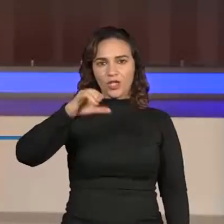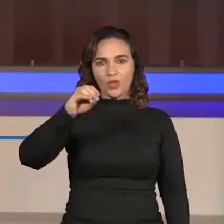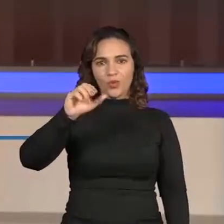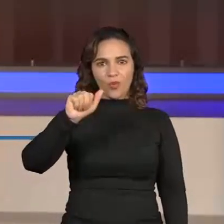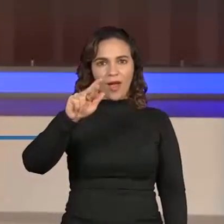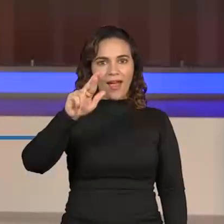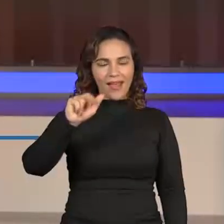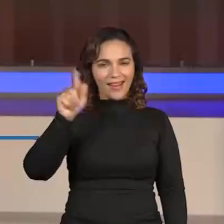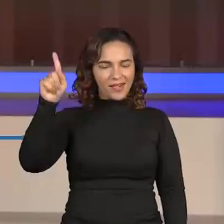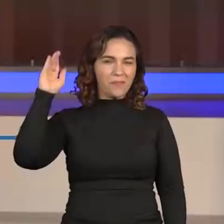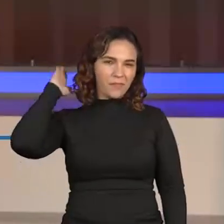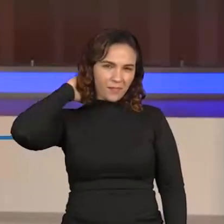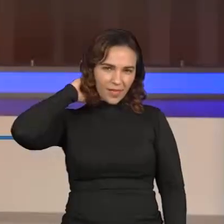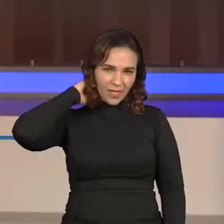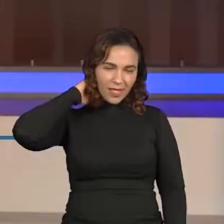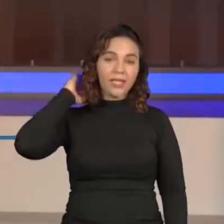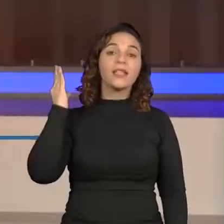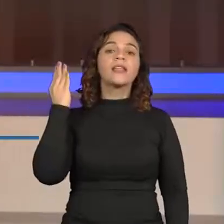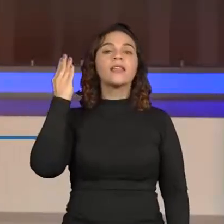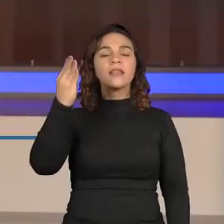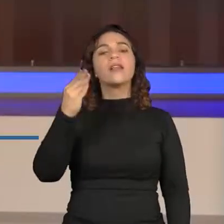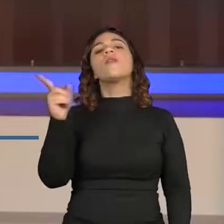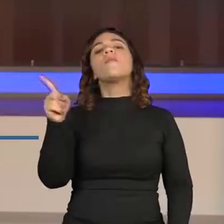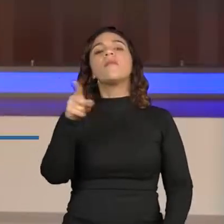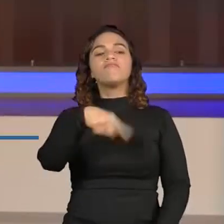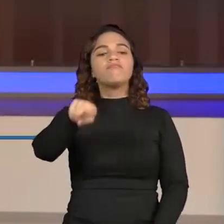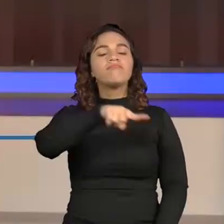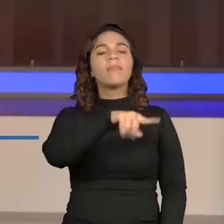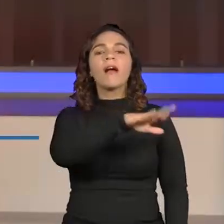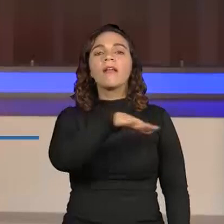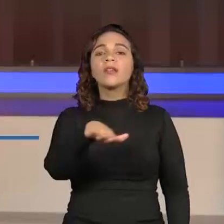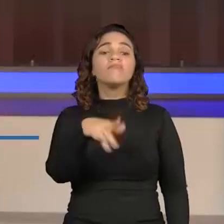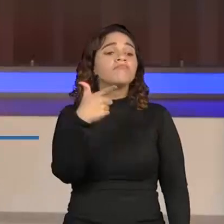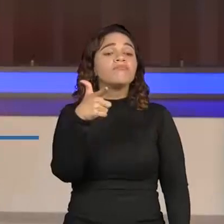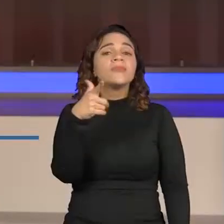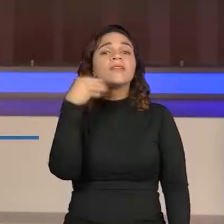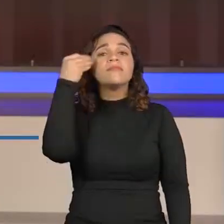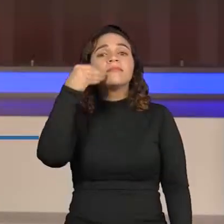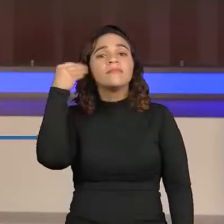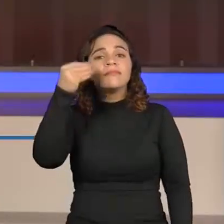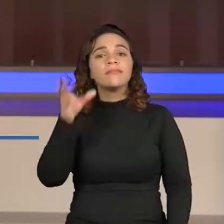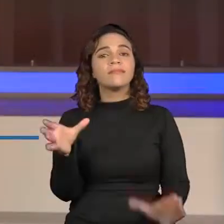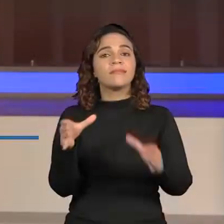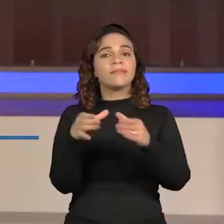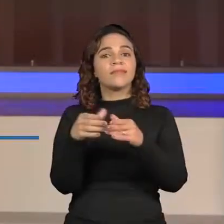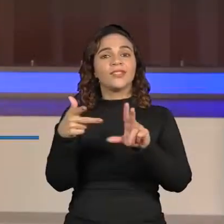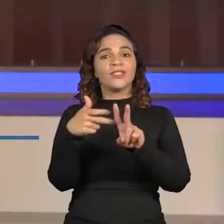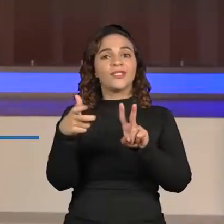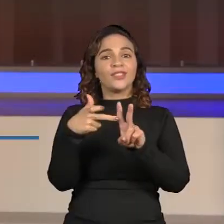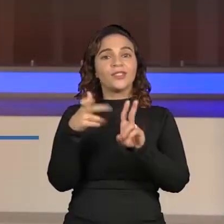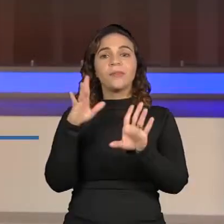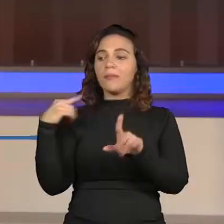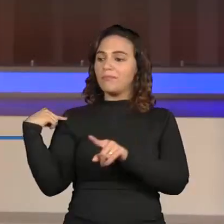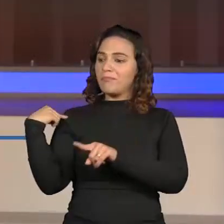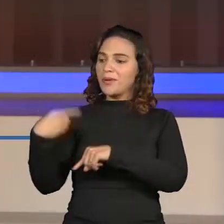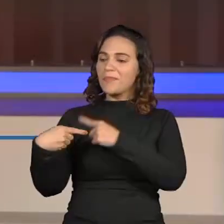a essa outra galerinha que não teve vivência numa aldeia indígena, mas que tem esse contato e mistura